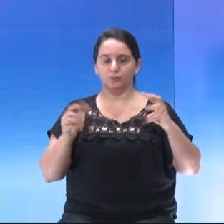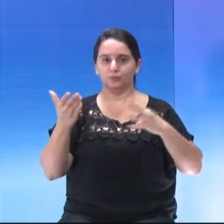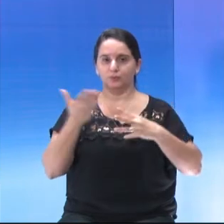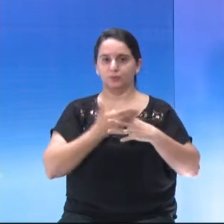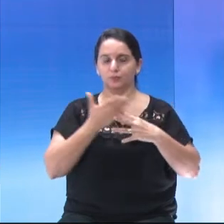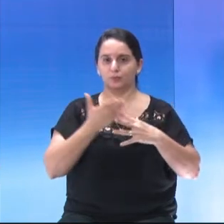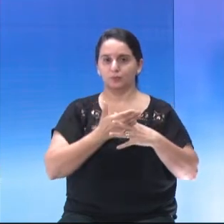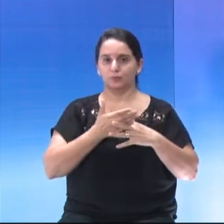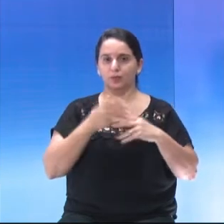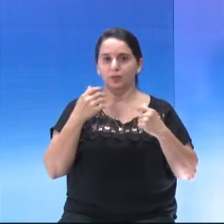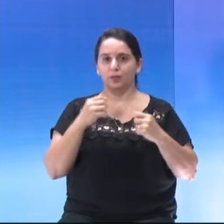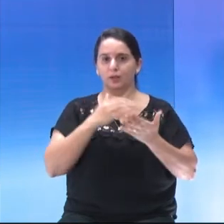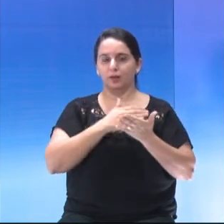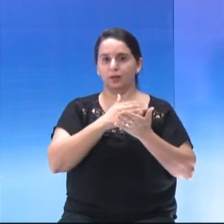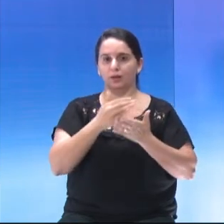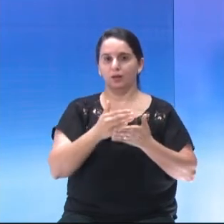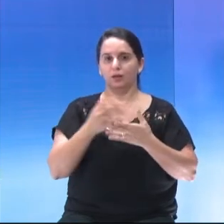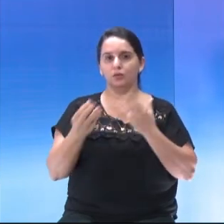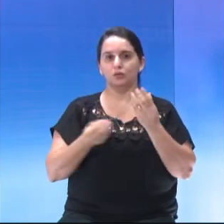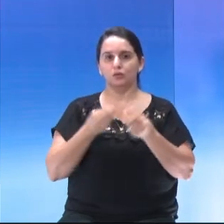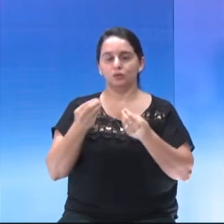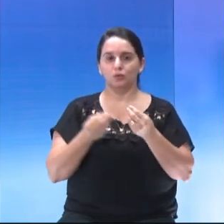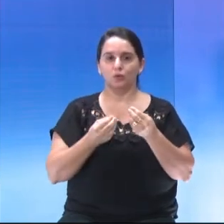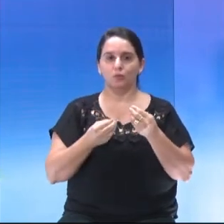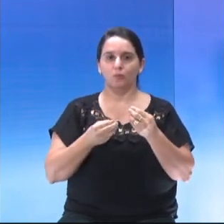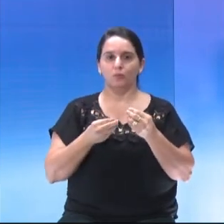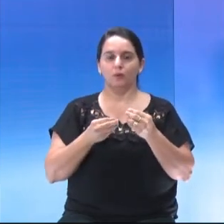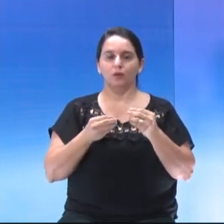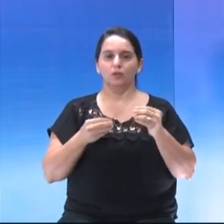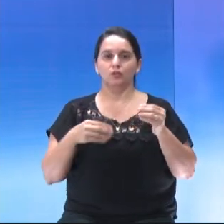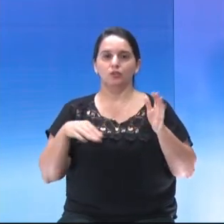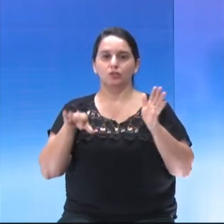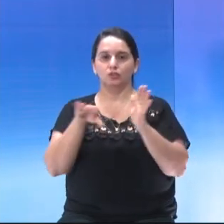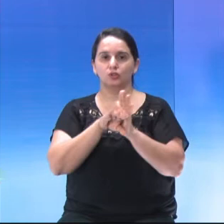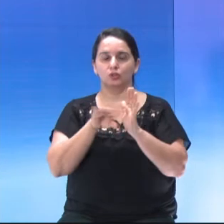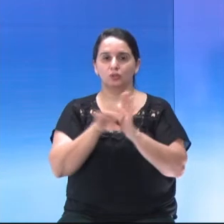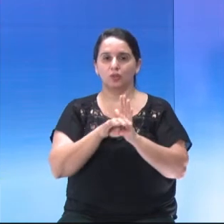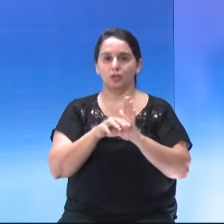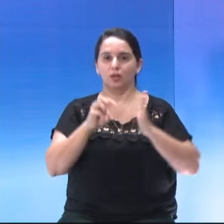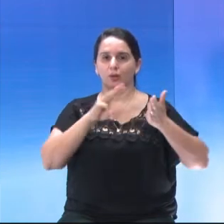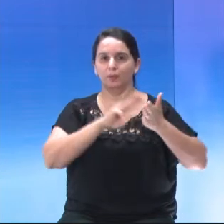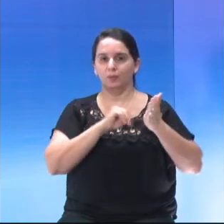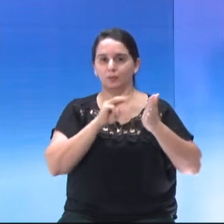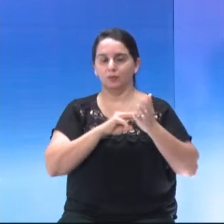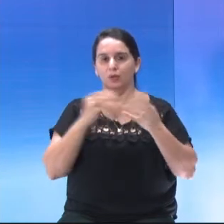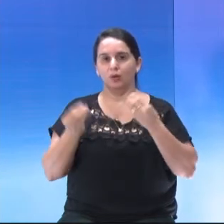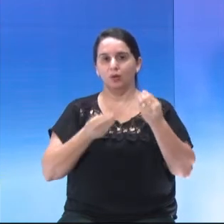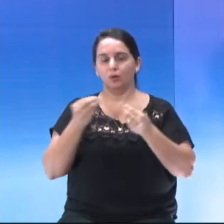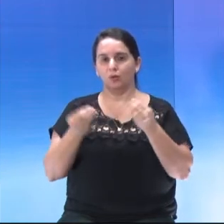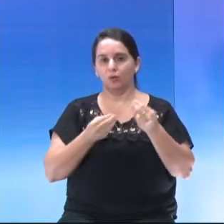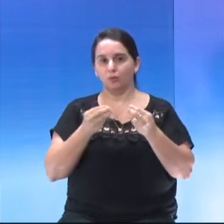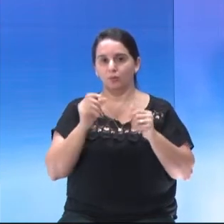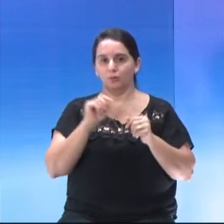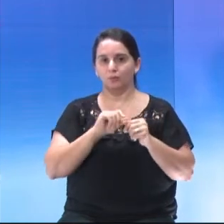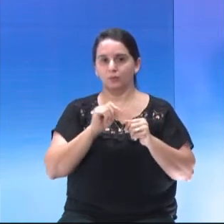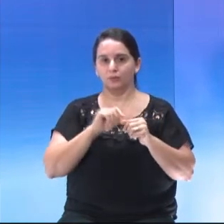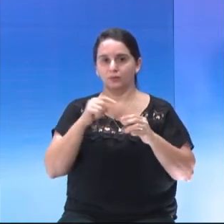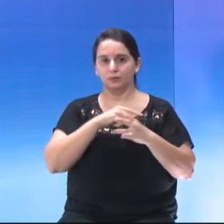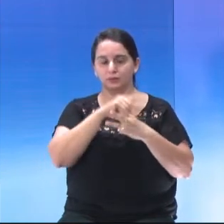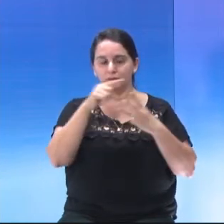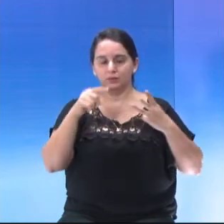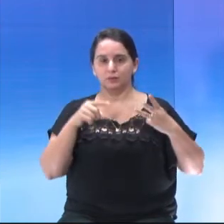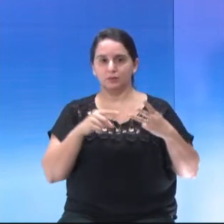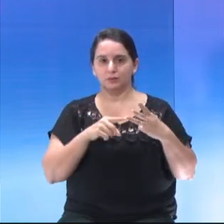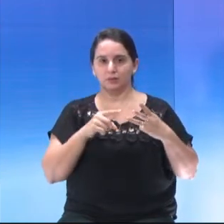que partir dessas equações intermediárias e chegar aqui na equação modelo. E como eu posso fazer isso? Tomando 3